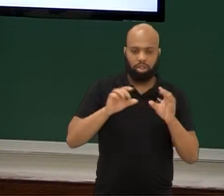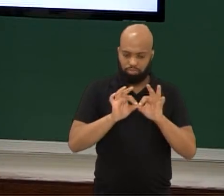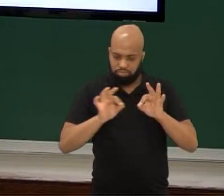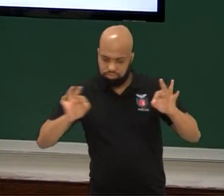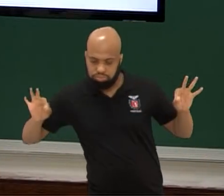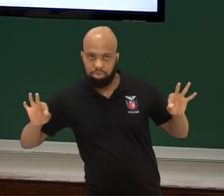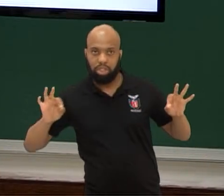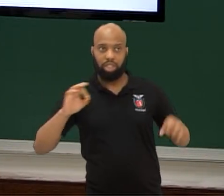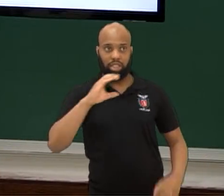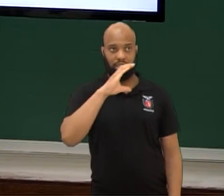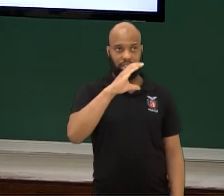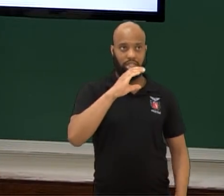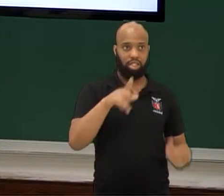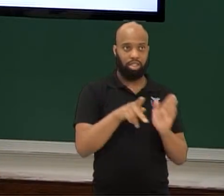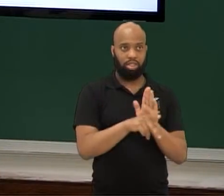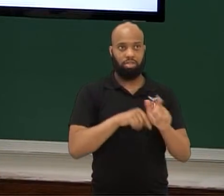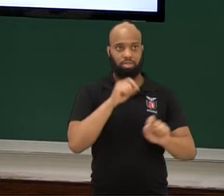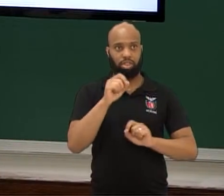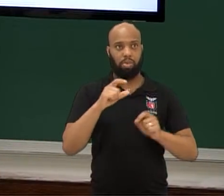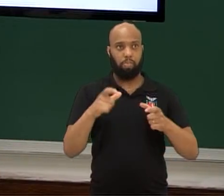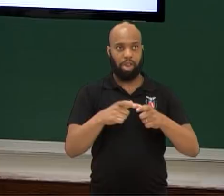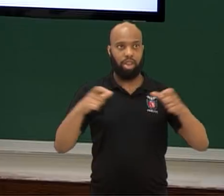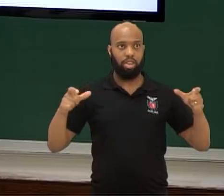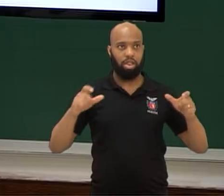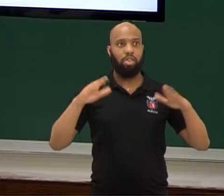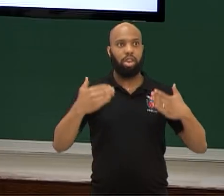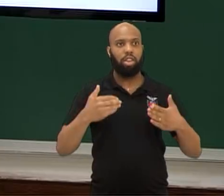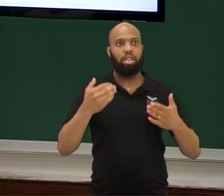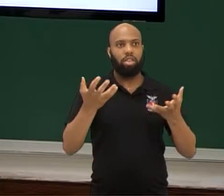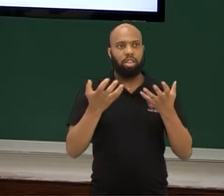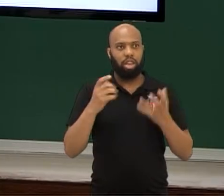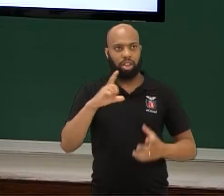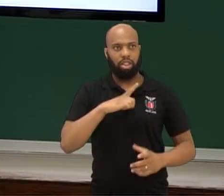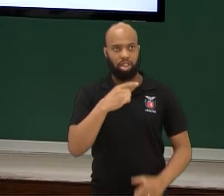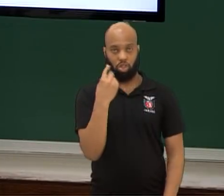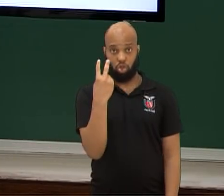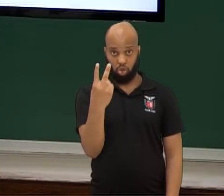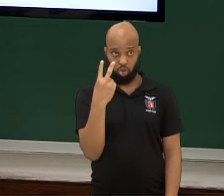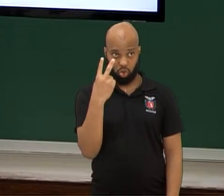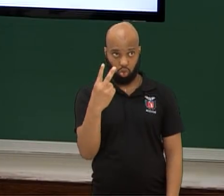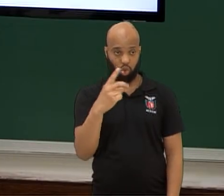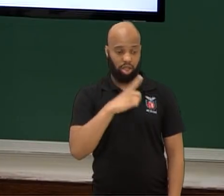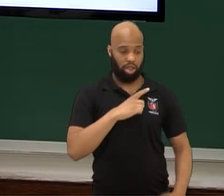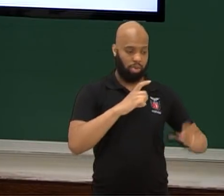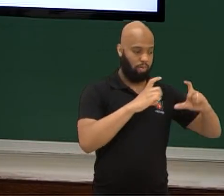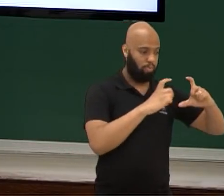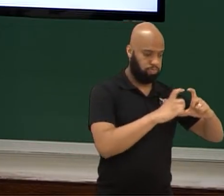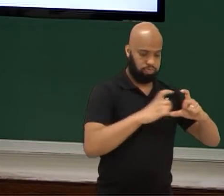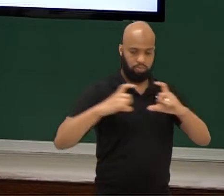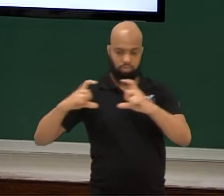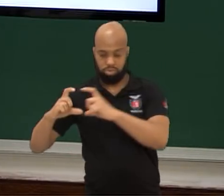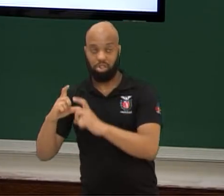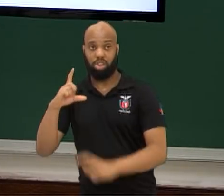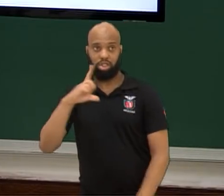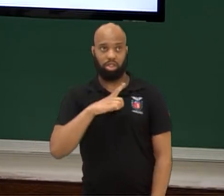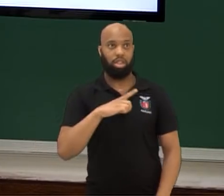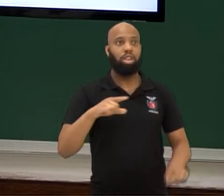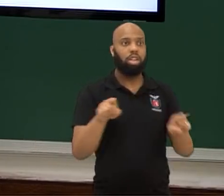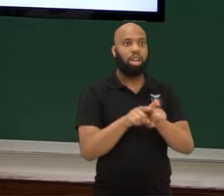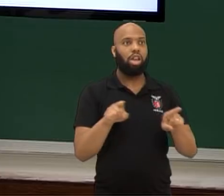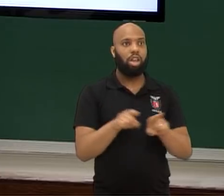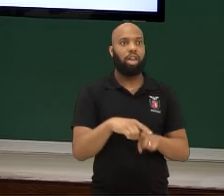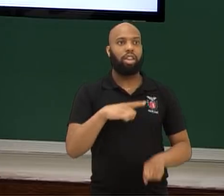nossa circunferência maior. Sabendo que nós temos duas circunferências menores e nós sabemos